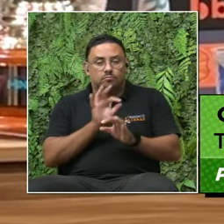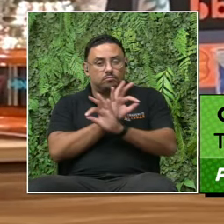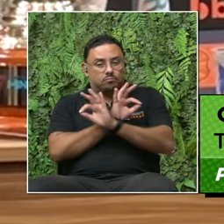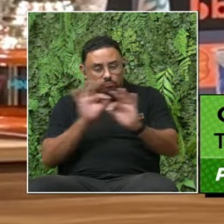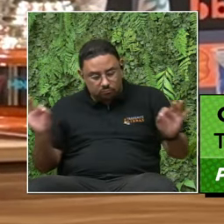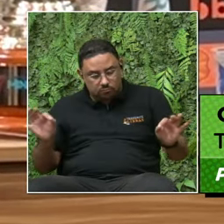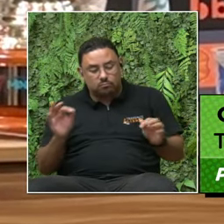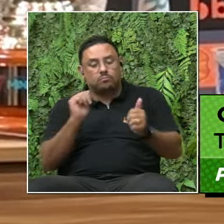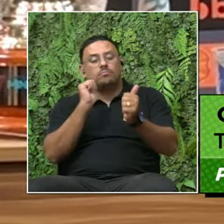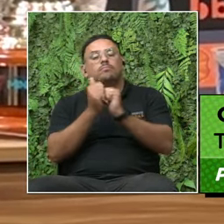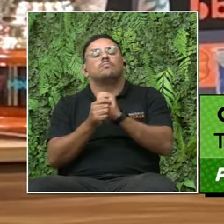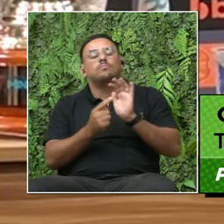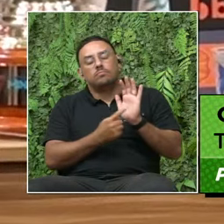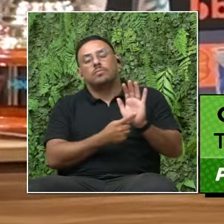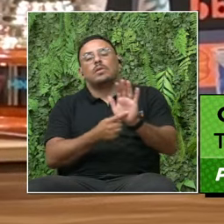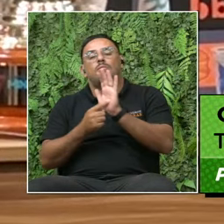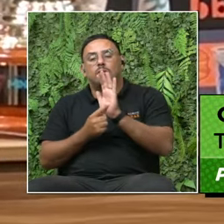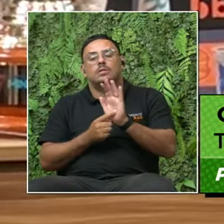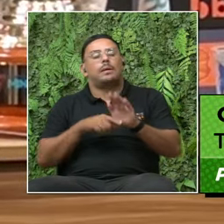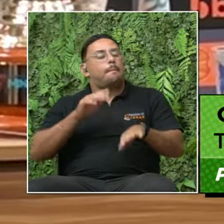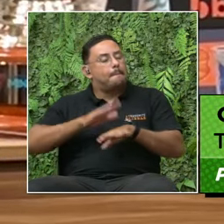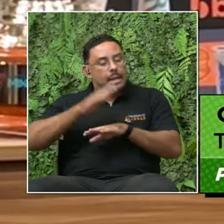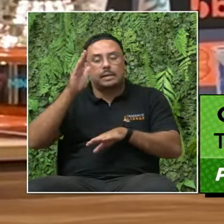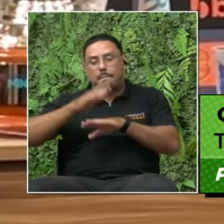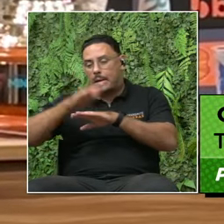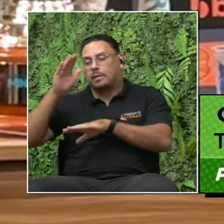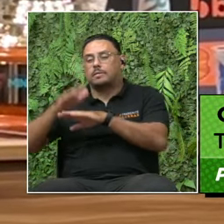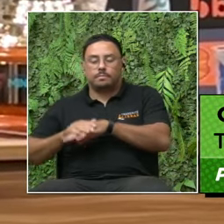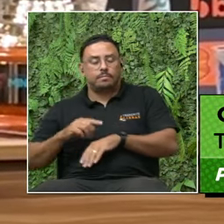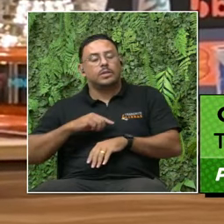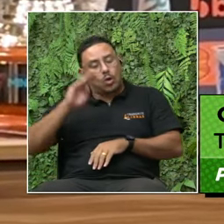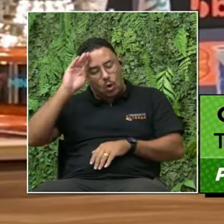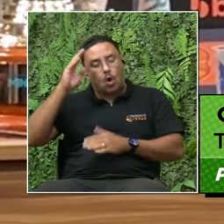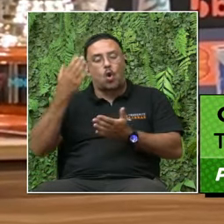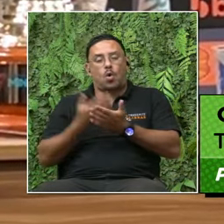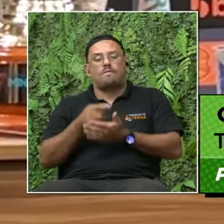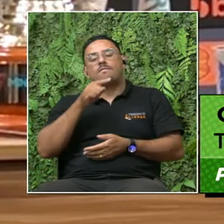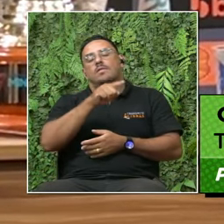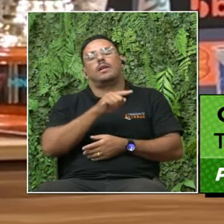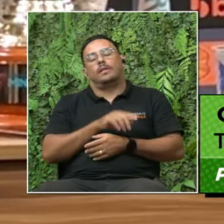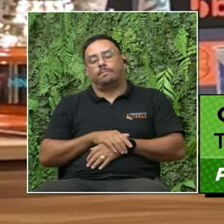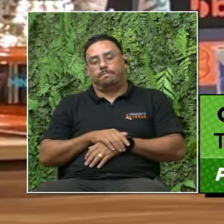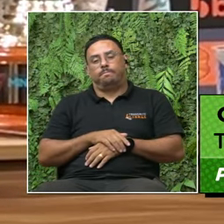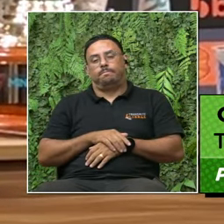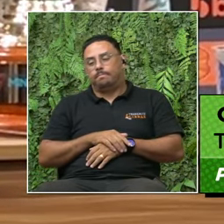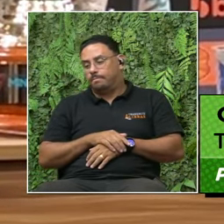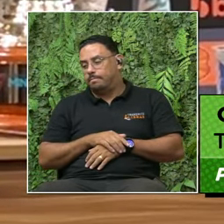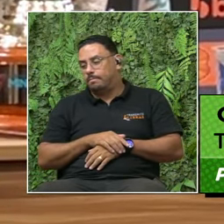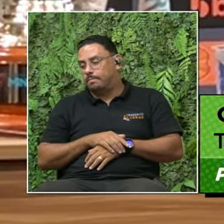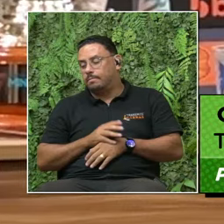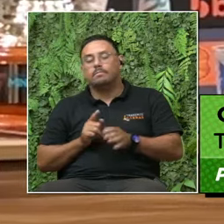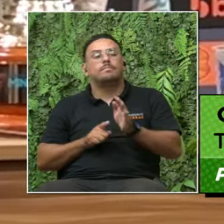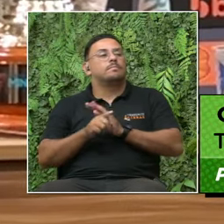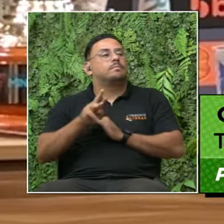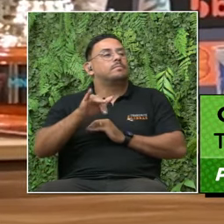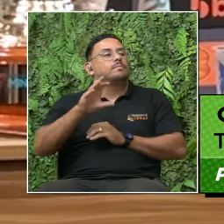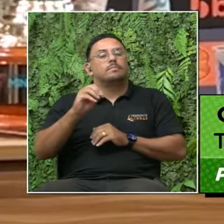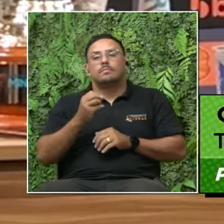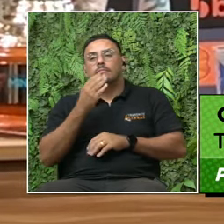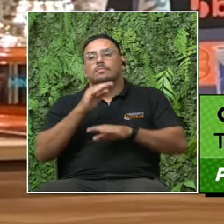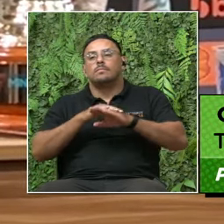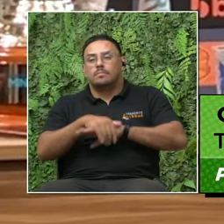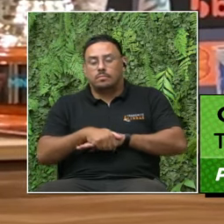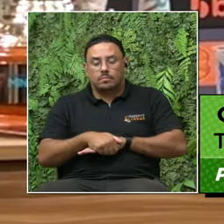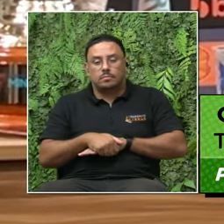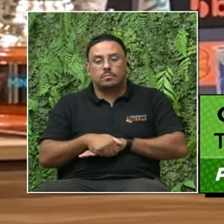lo va a demostrar va a seguir demostrando partido a partido Yo tengo plena confianza enerson milito Boa noite din